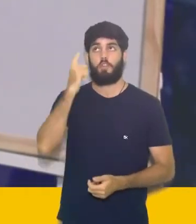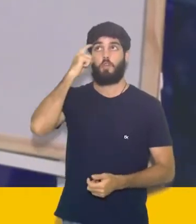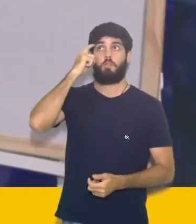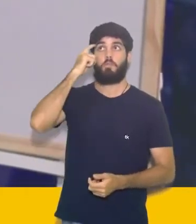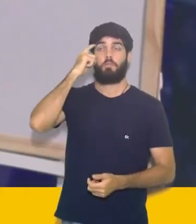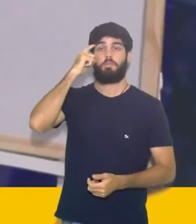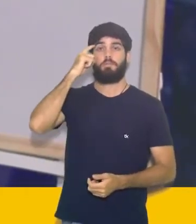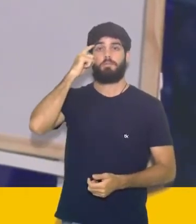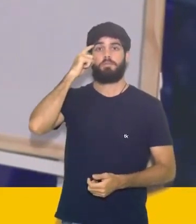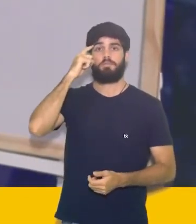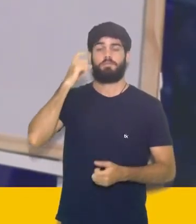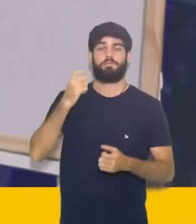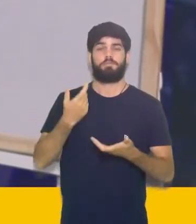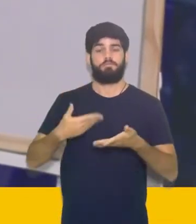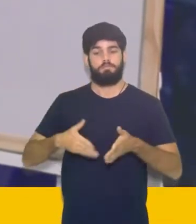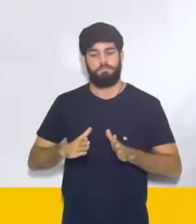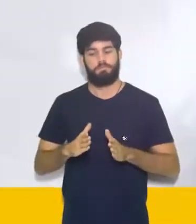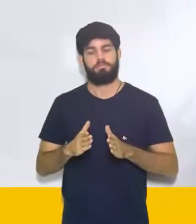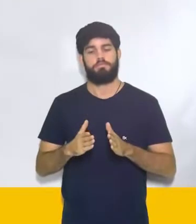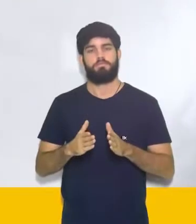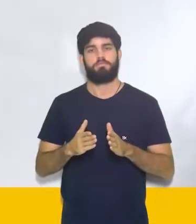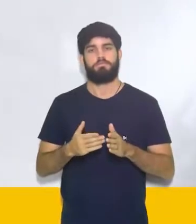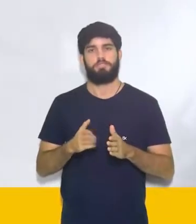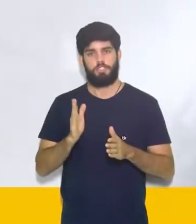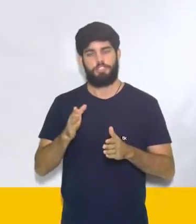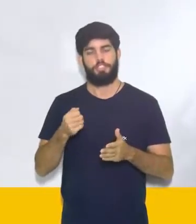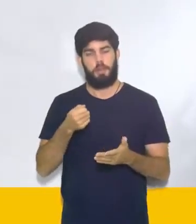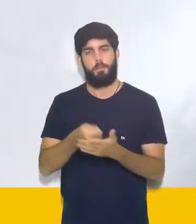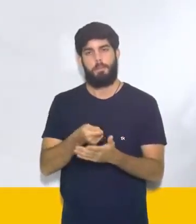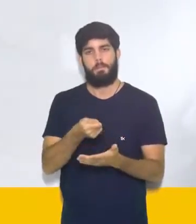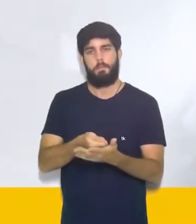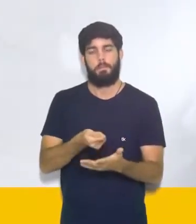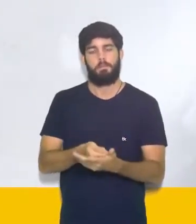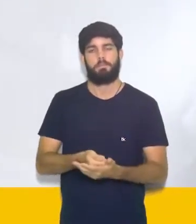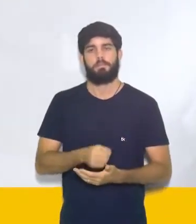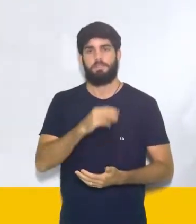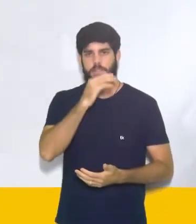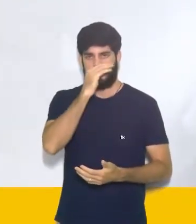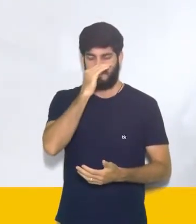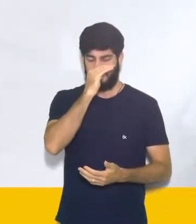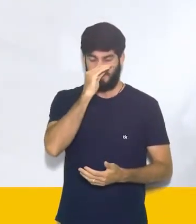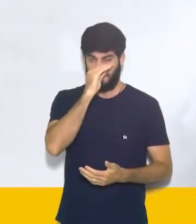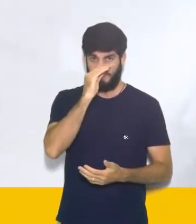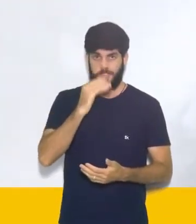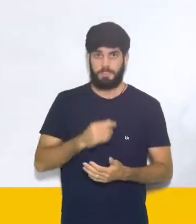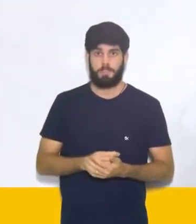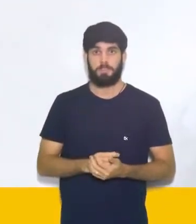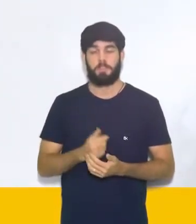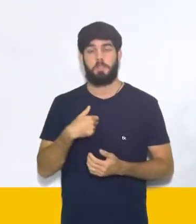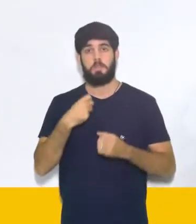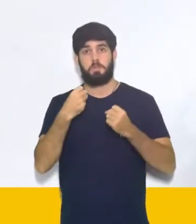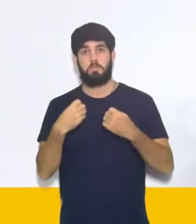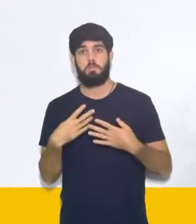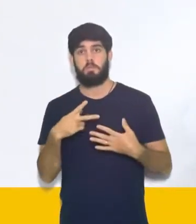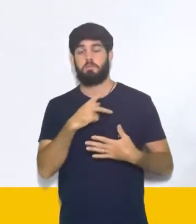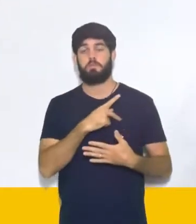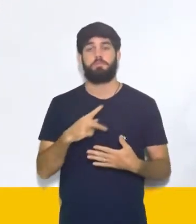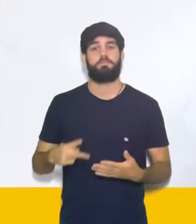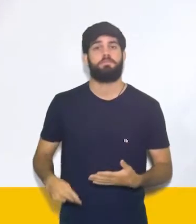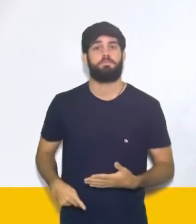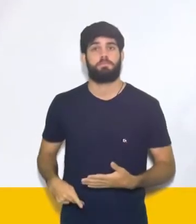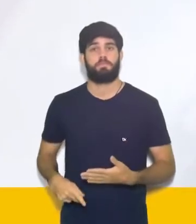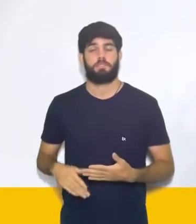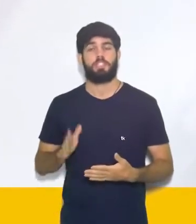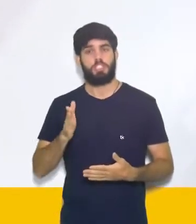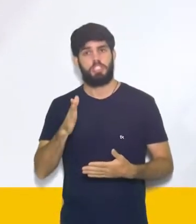Quando pensou em se fazer essa criança e tudo mais. Então, quando eu digo pública, amor, já